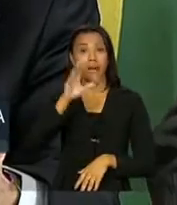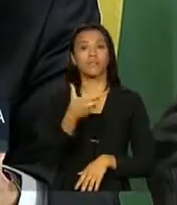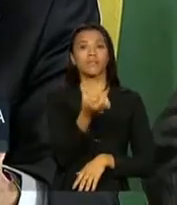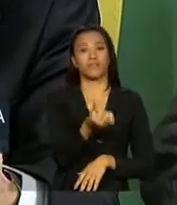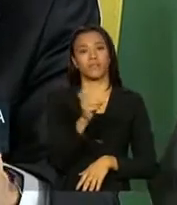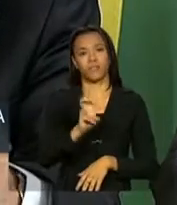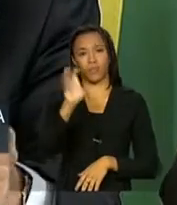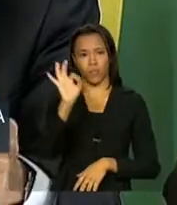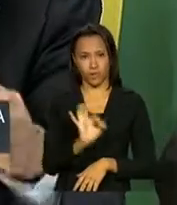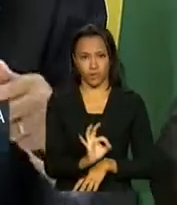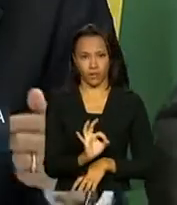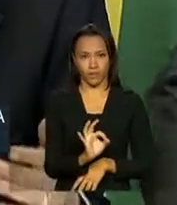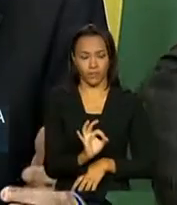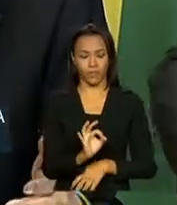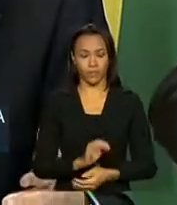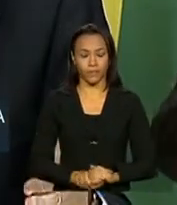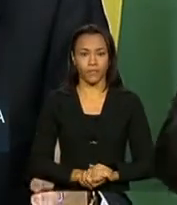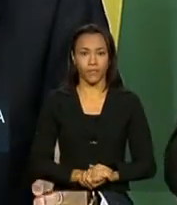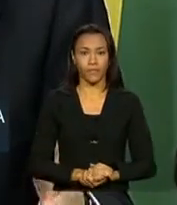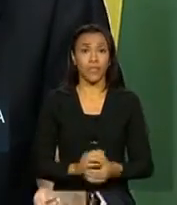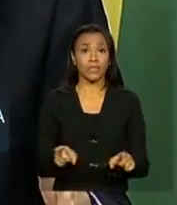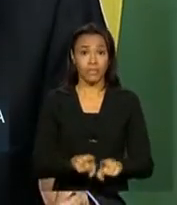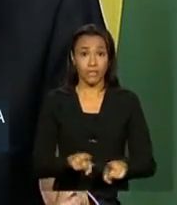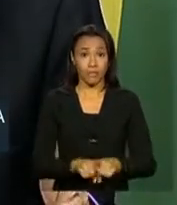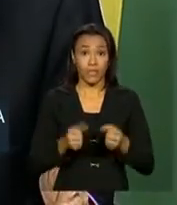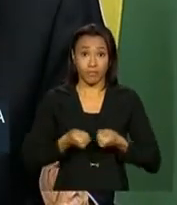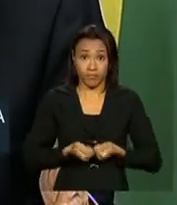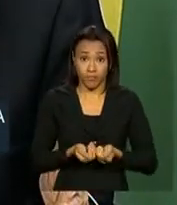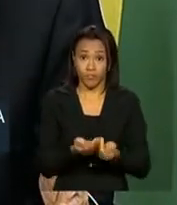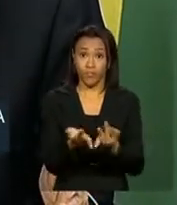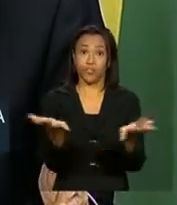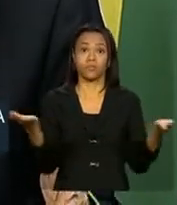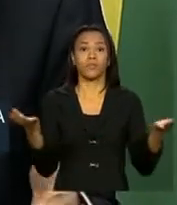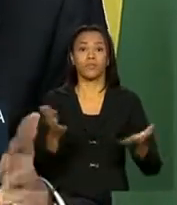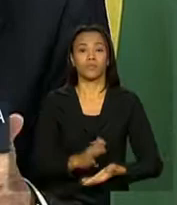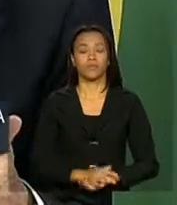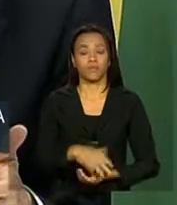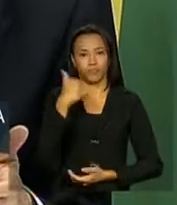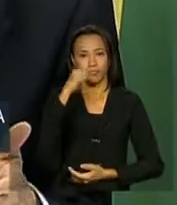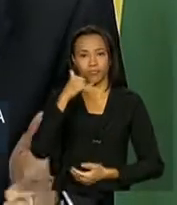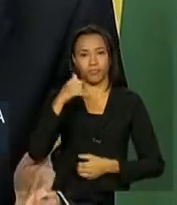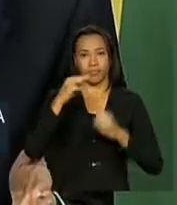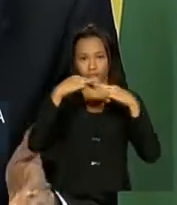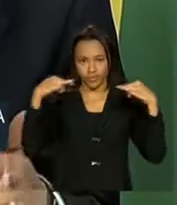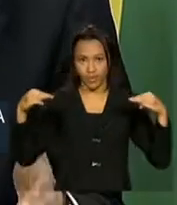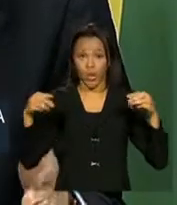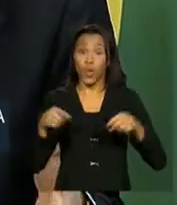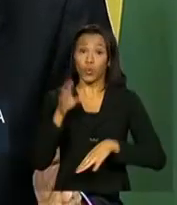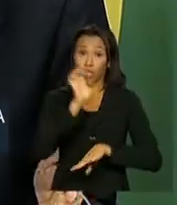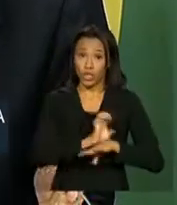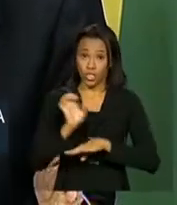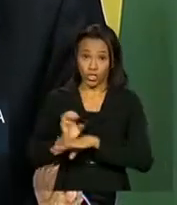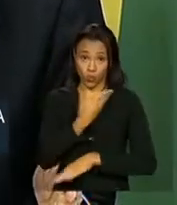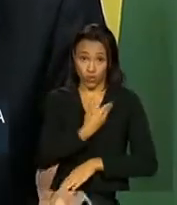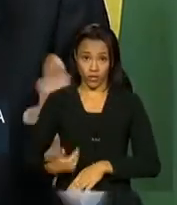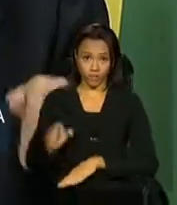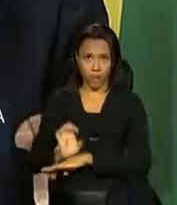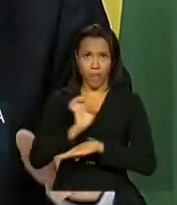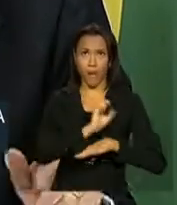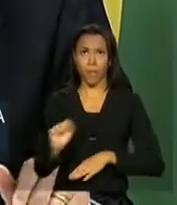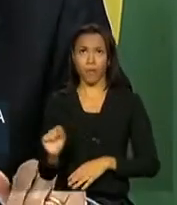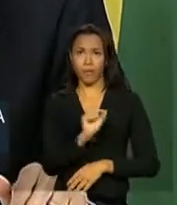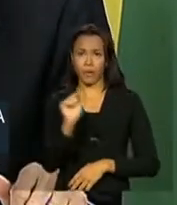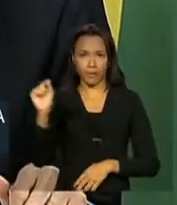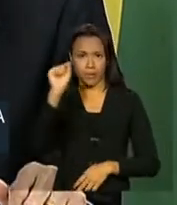65%. No que diz respeito à distribuição, os estados, governos estaduais,